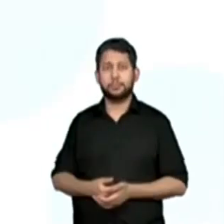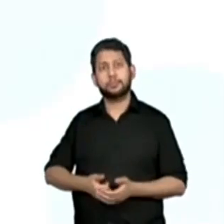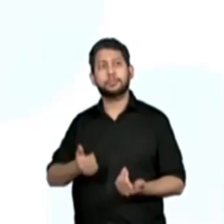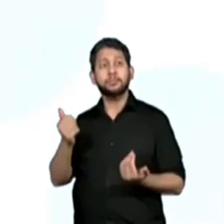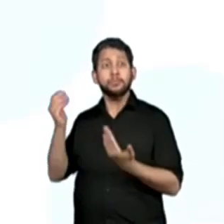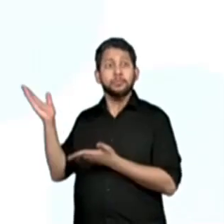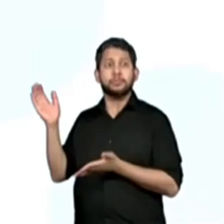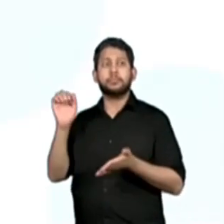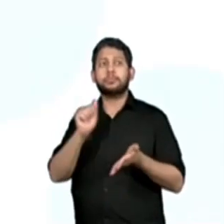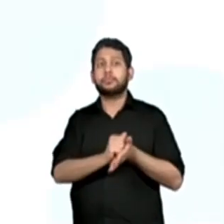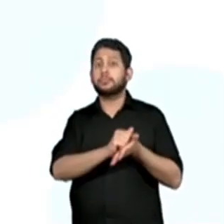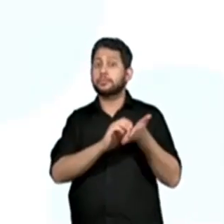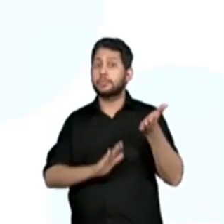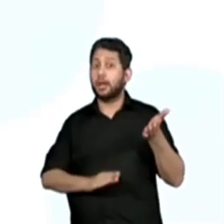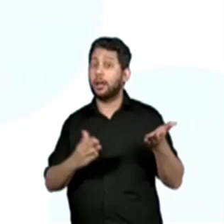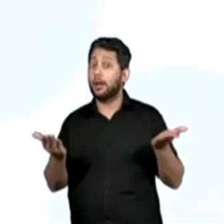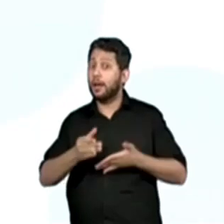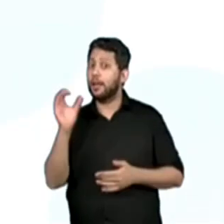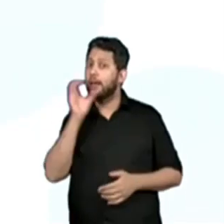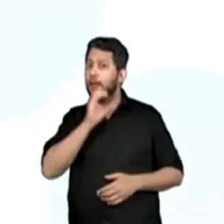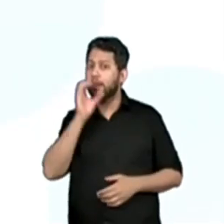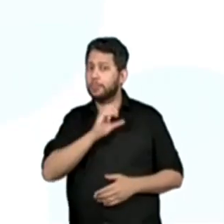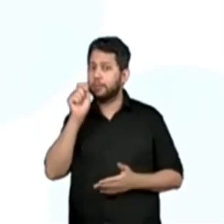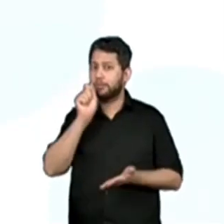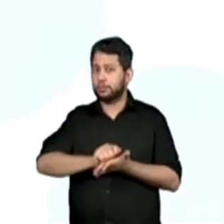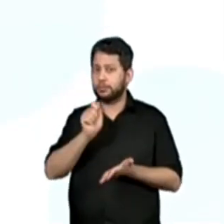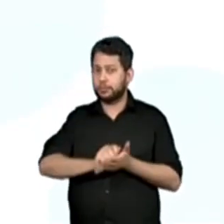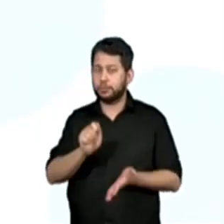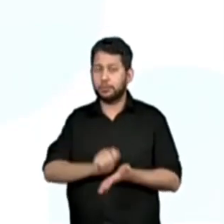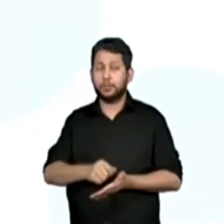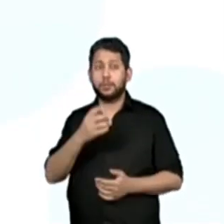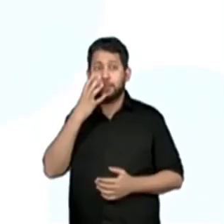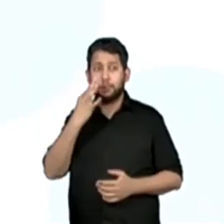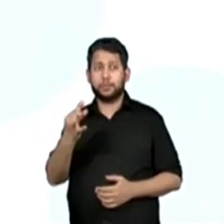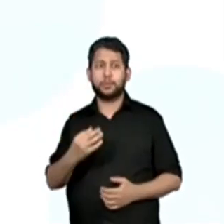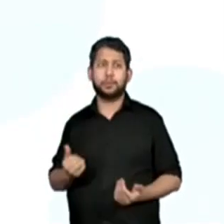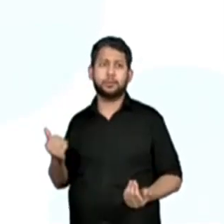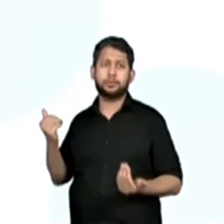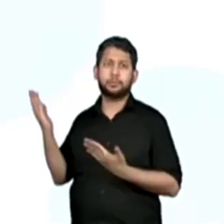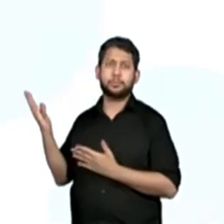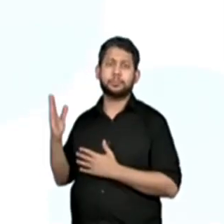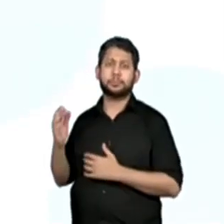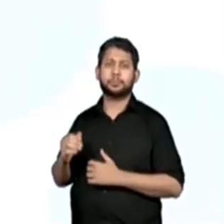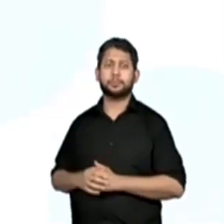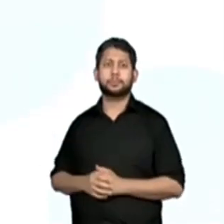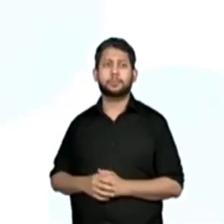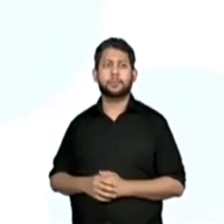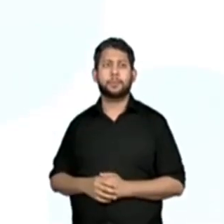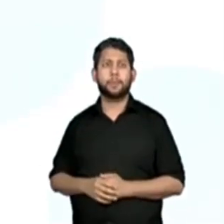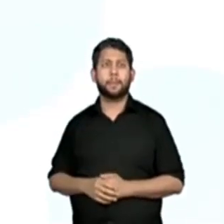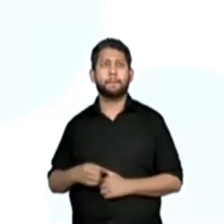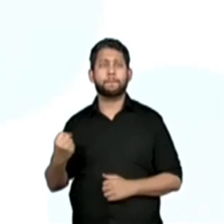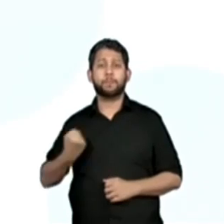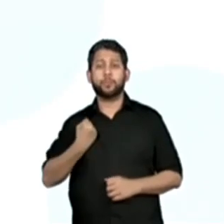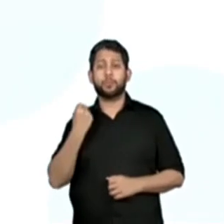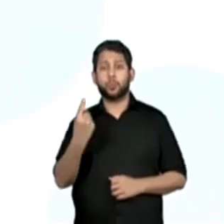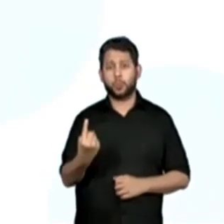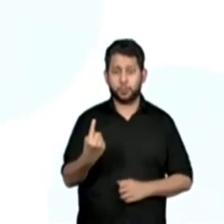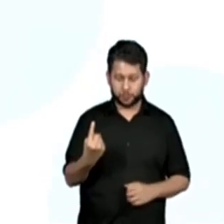Atividades. Agora nós vamos fazer um rapidão aqui para observar alguns desses elementos na prática. Número